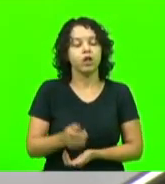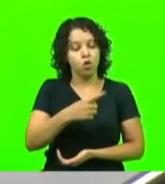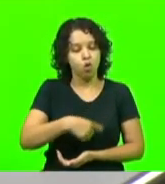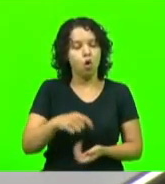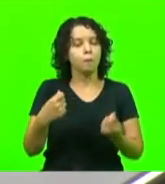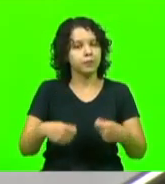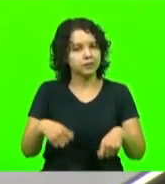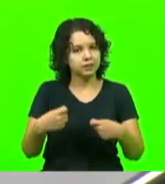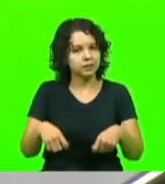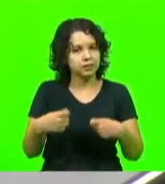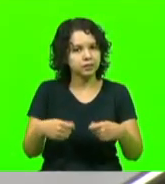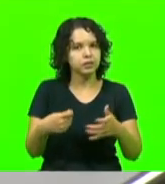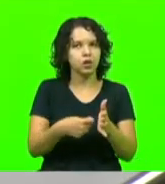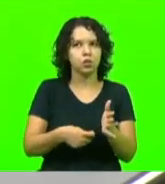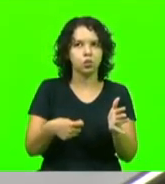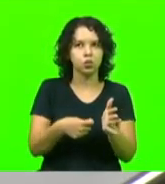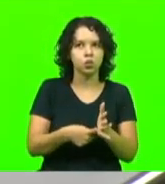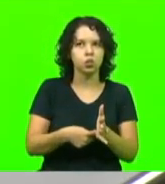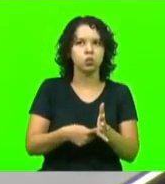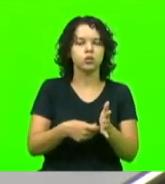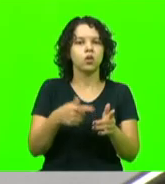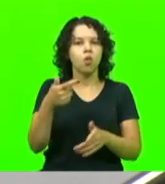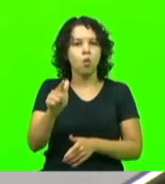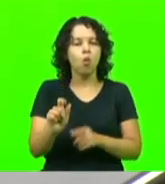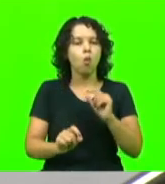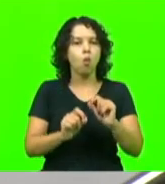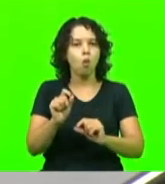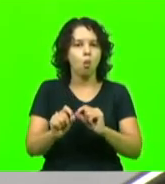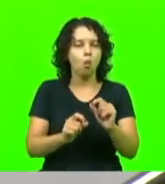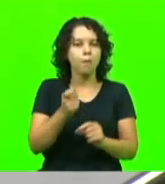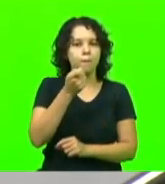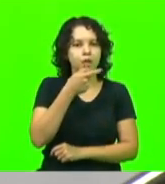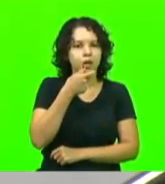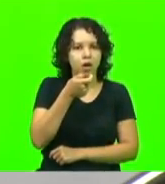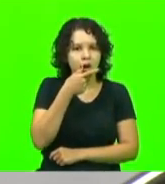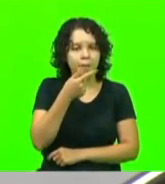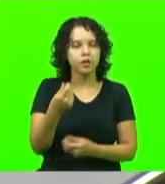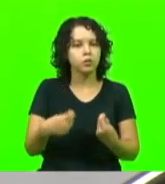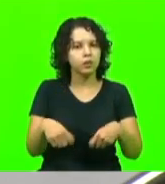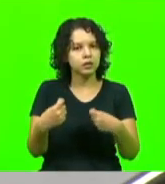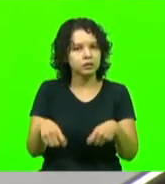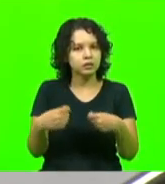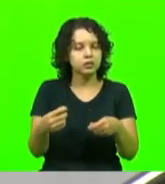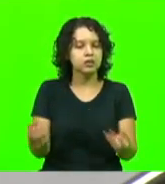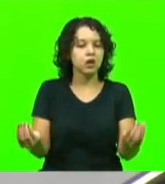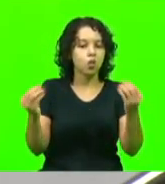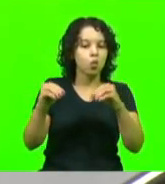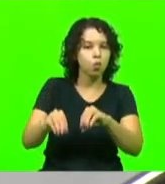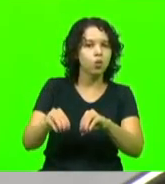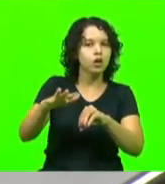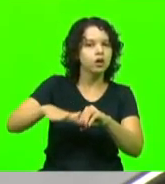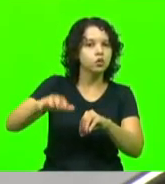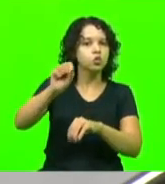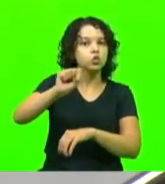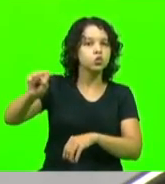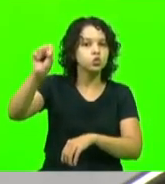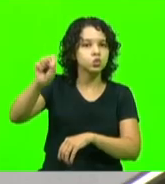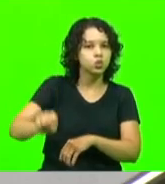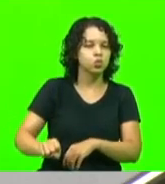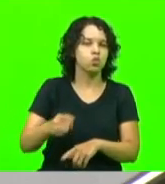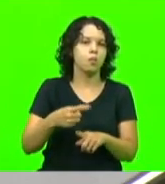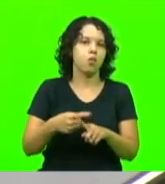mais importante de todas, que é incorporar esse medicamento no SUS. Porque não são tantas crianças assim